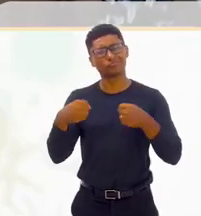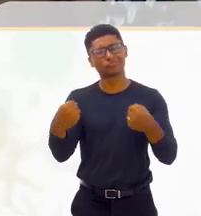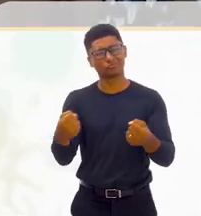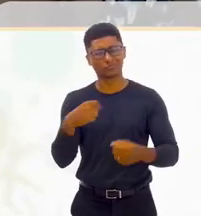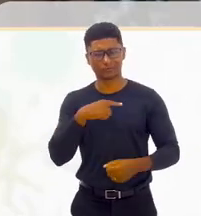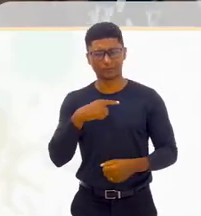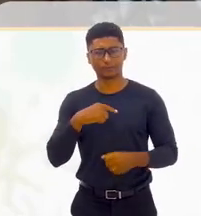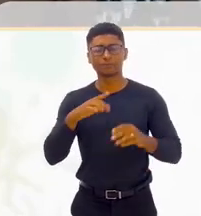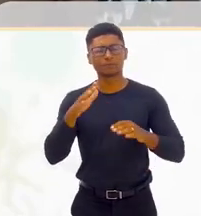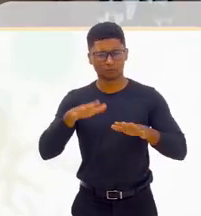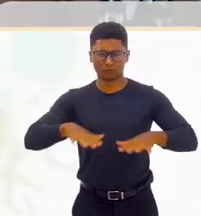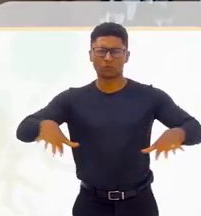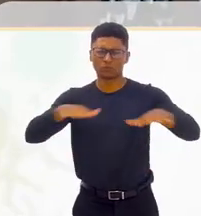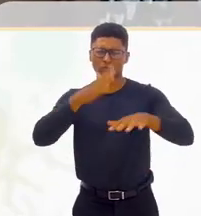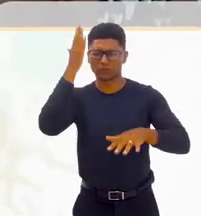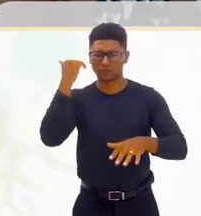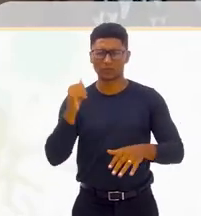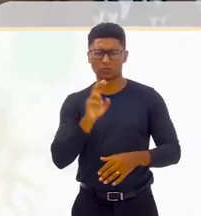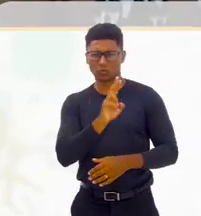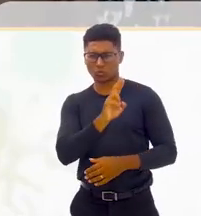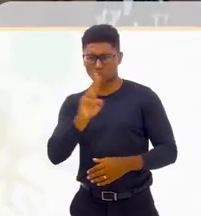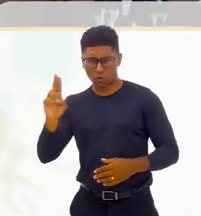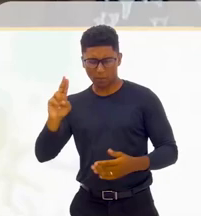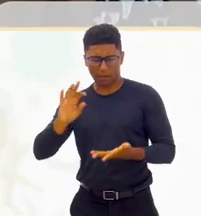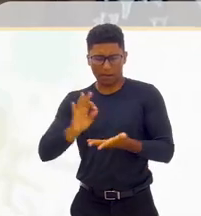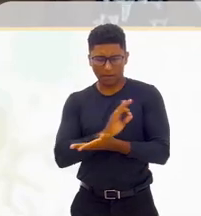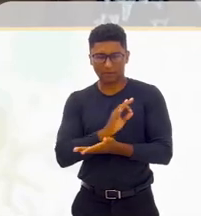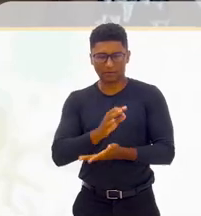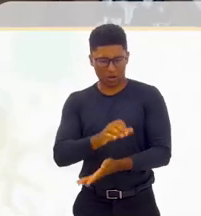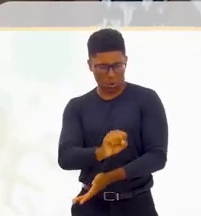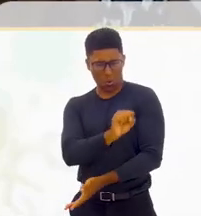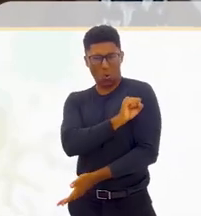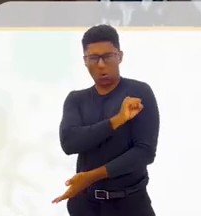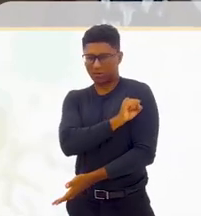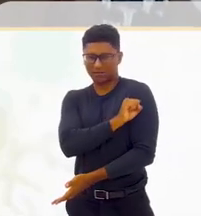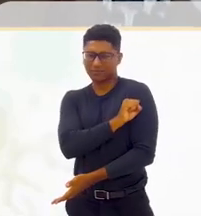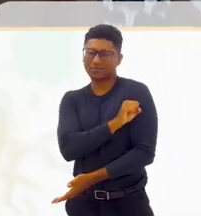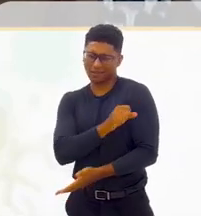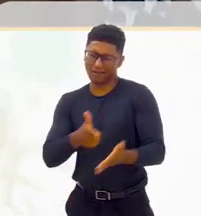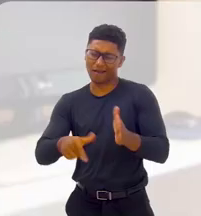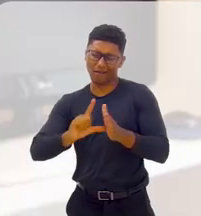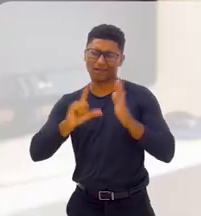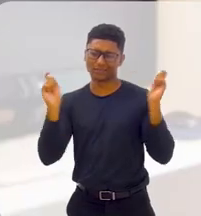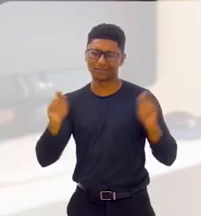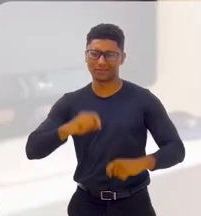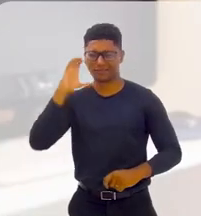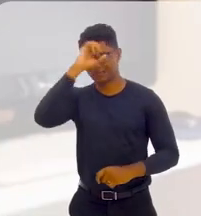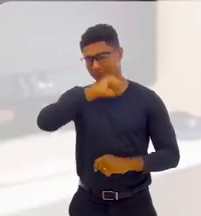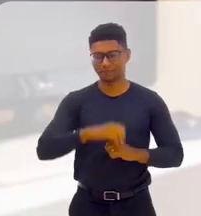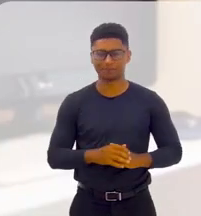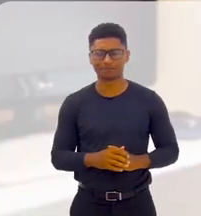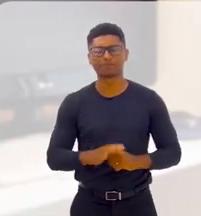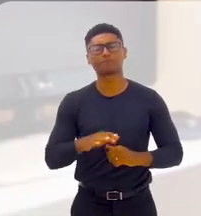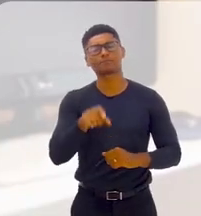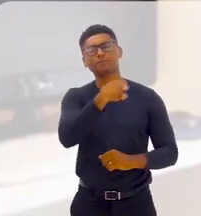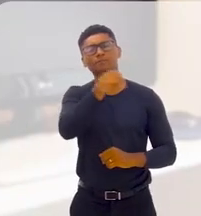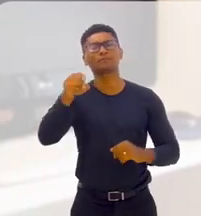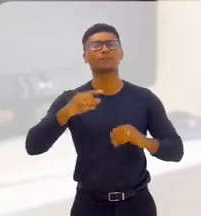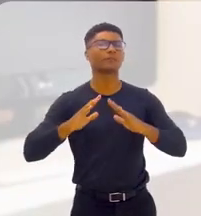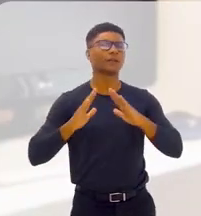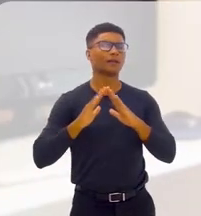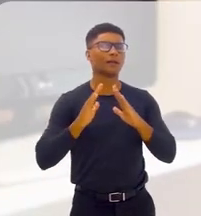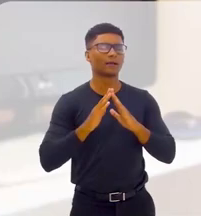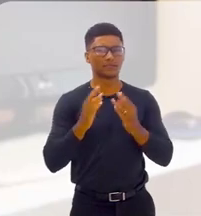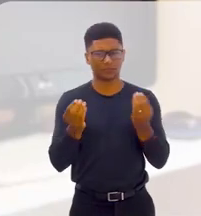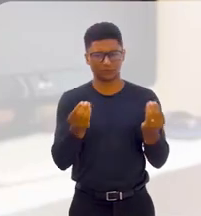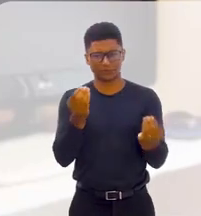Mas todo mundo sabe que para assinar o nome corretamente não precisa concluir a oitava série. Claro, claro. E em casa, como é que era? Como é